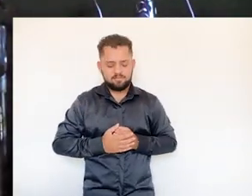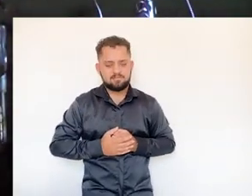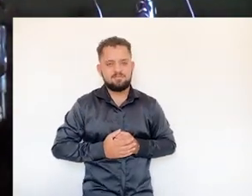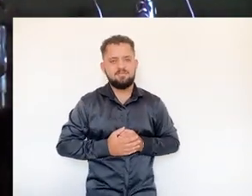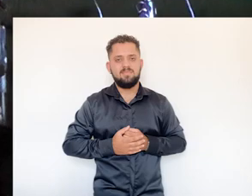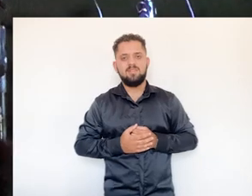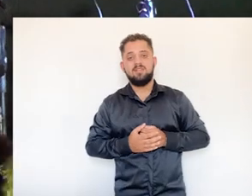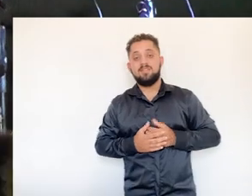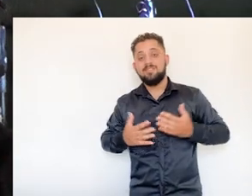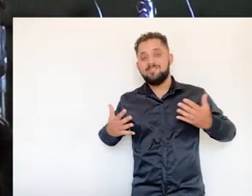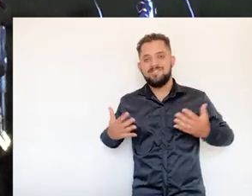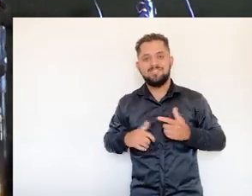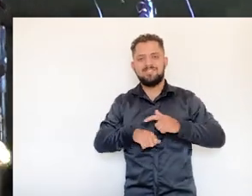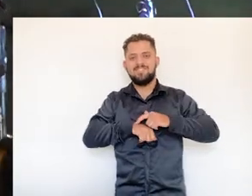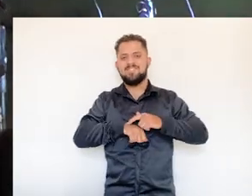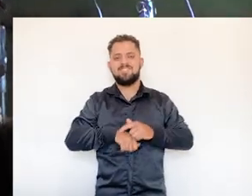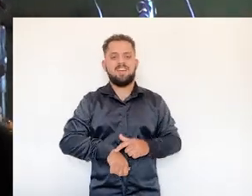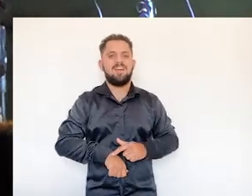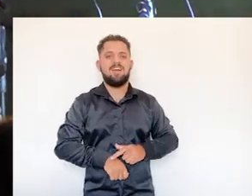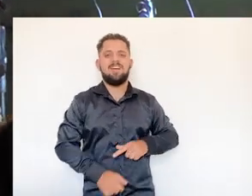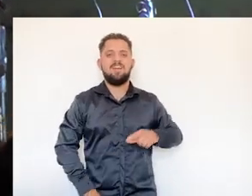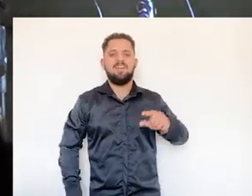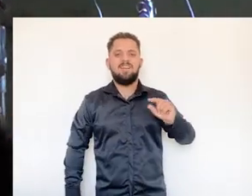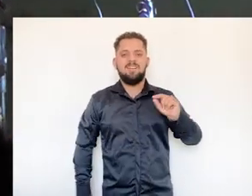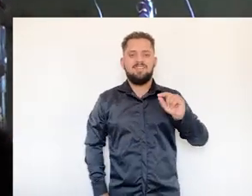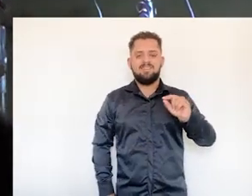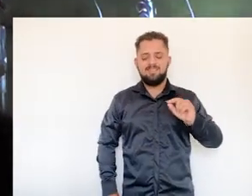secou. Agora já secou.